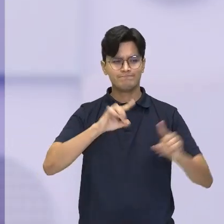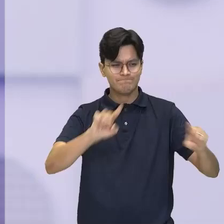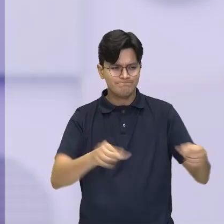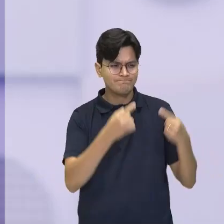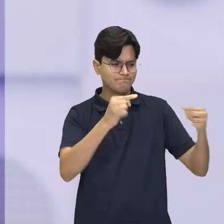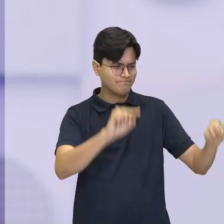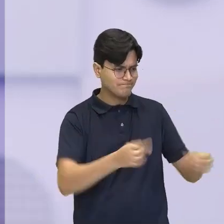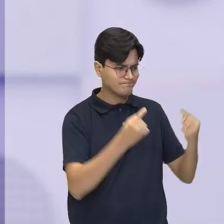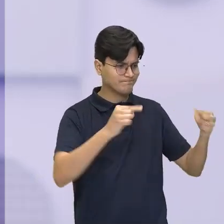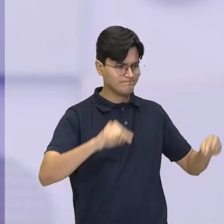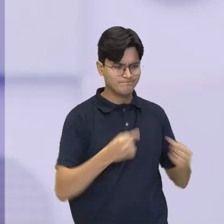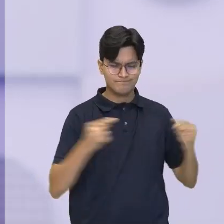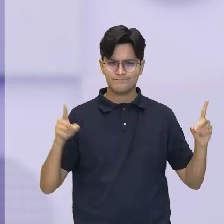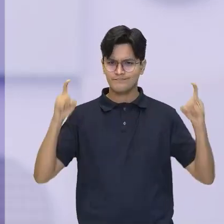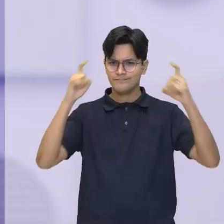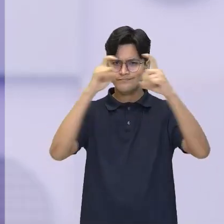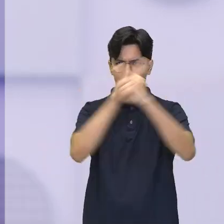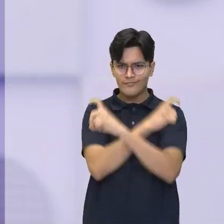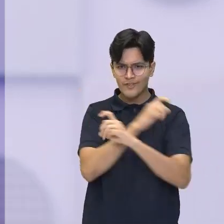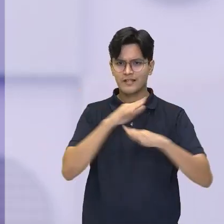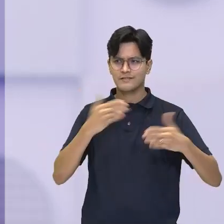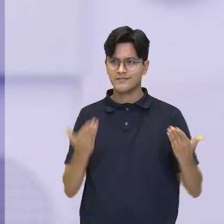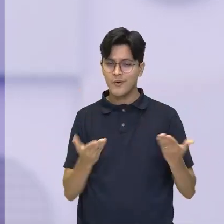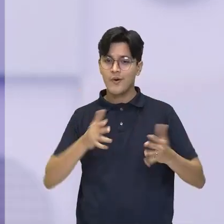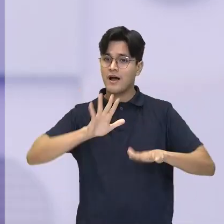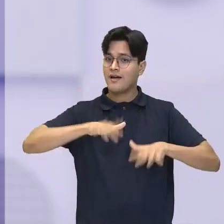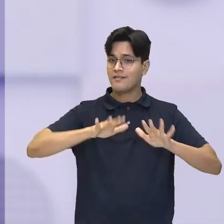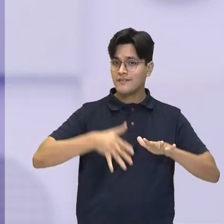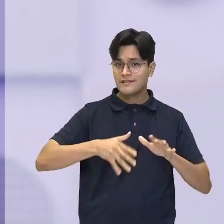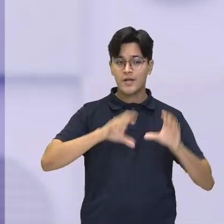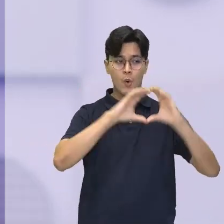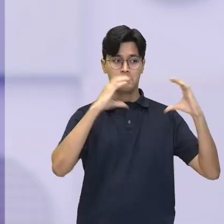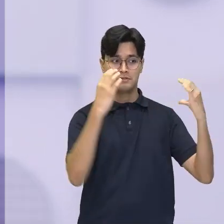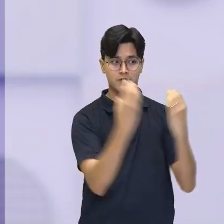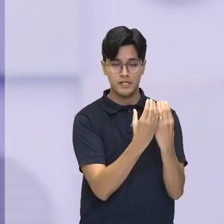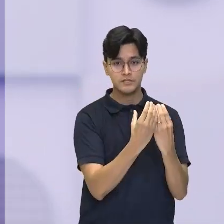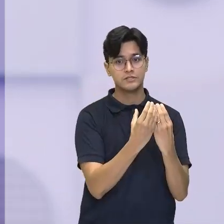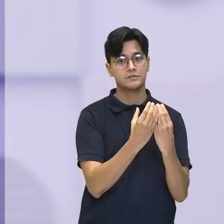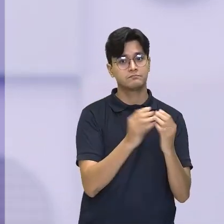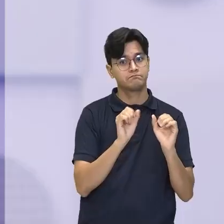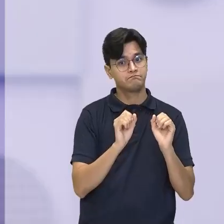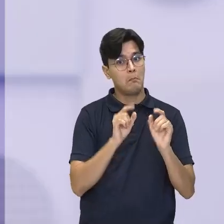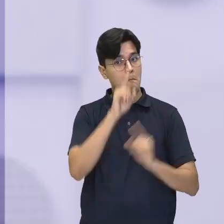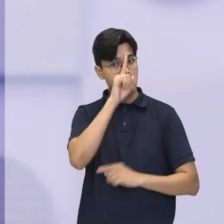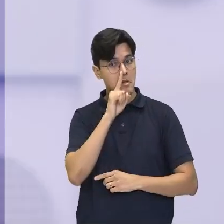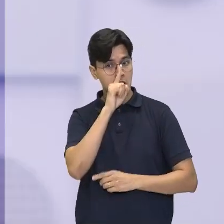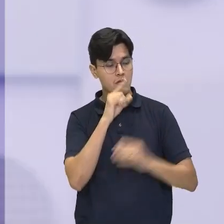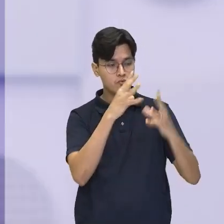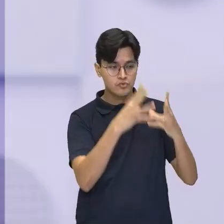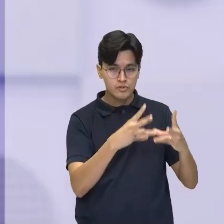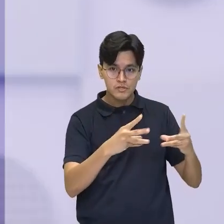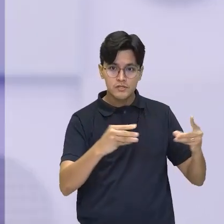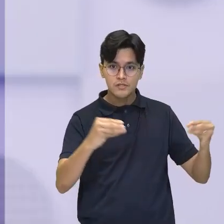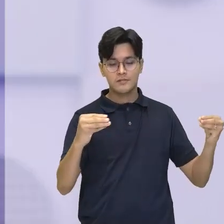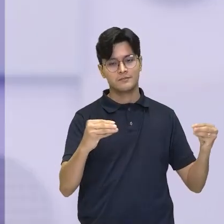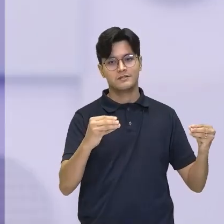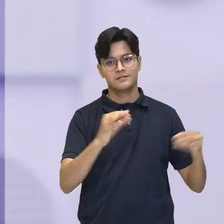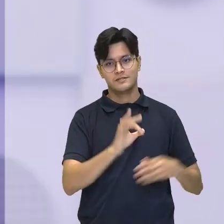liderava acaba se desfazendo, acaba se dissolvendo. Nós não podemos esperar homens e